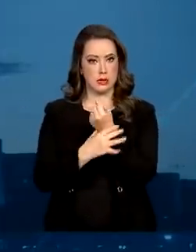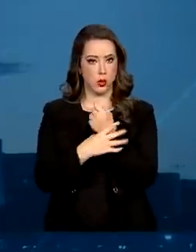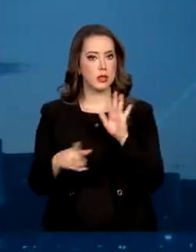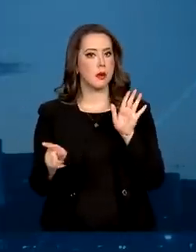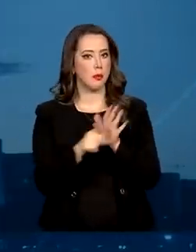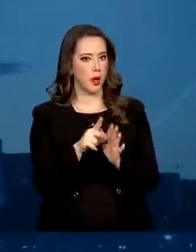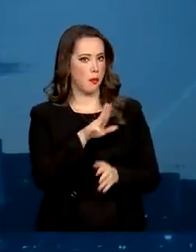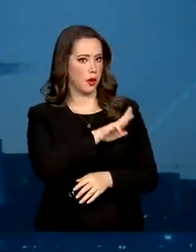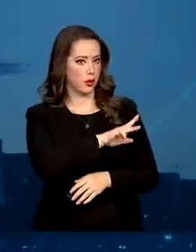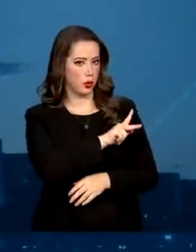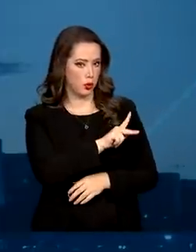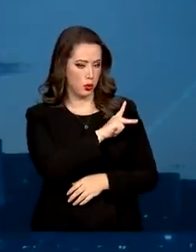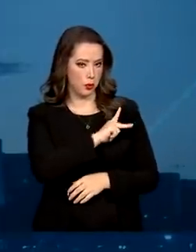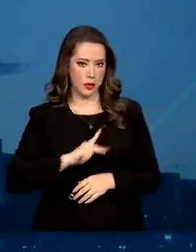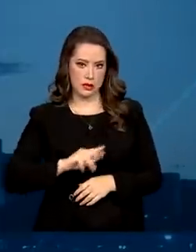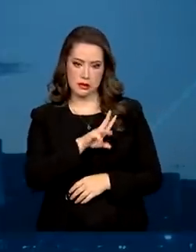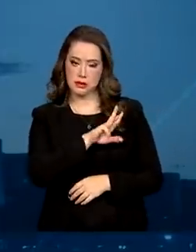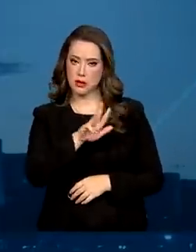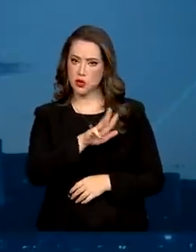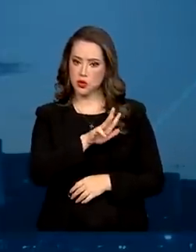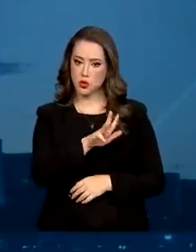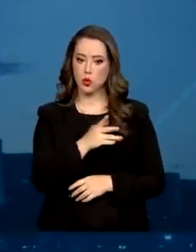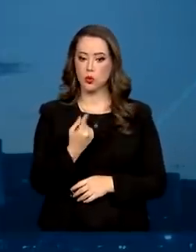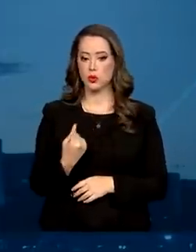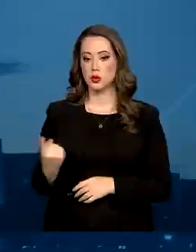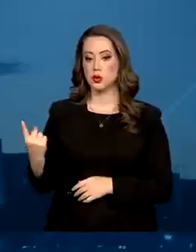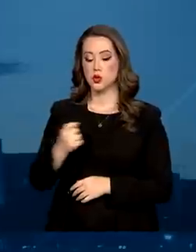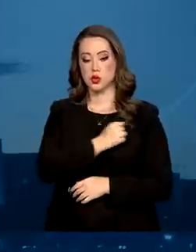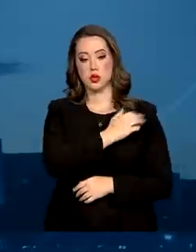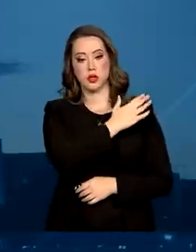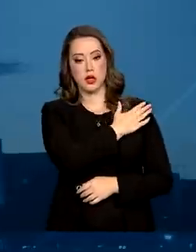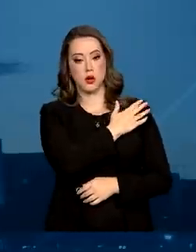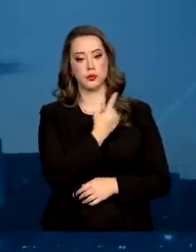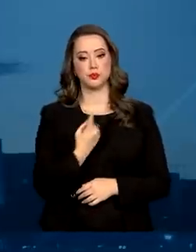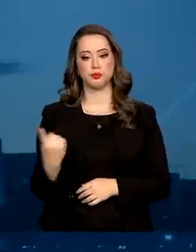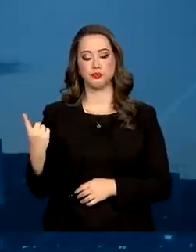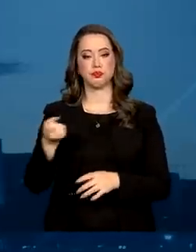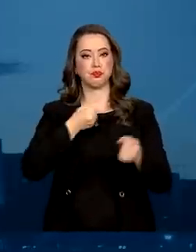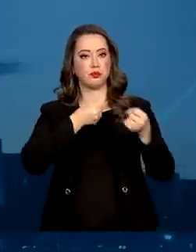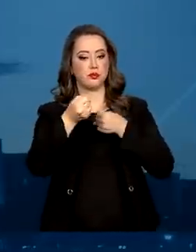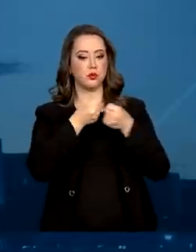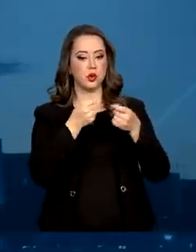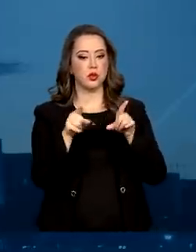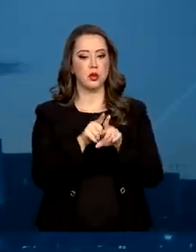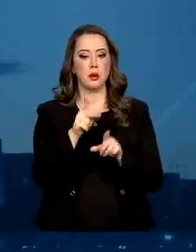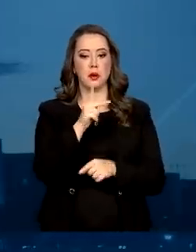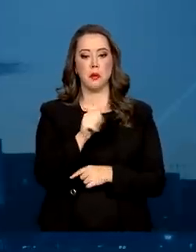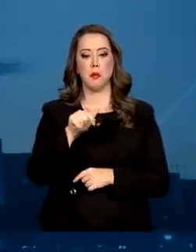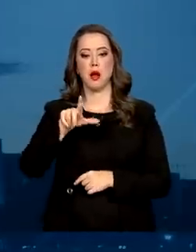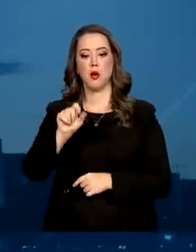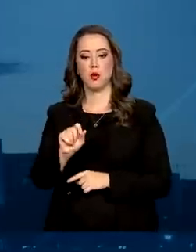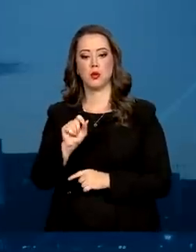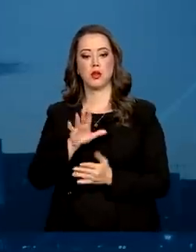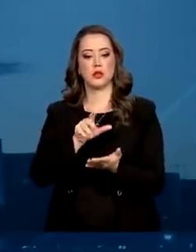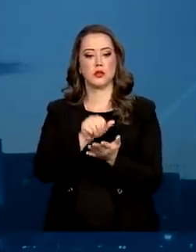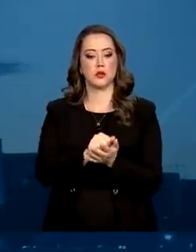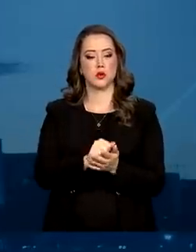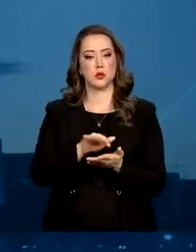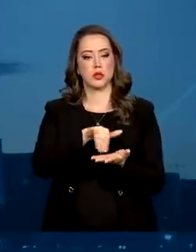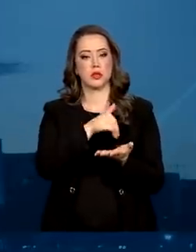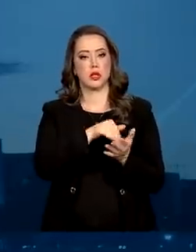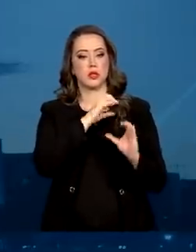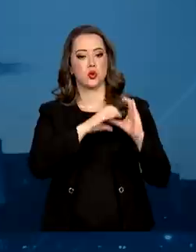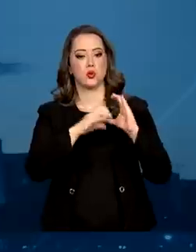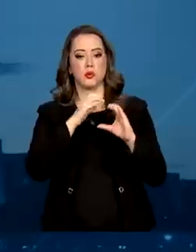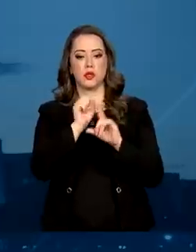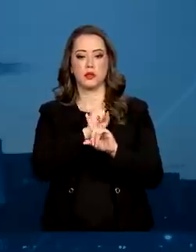presidente fica com General Gonçalves Dias já o jornalista e Deputado Paulo Pimenta assume a secretaria de comunicação